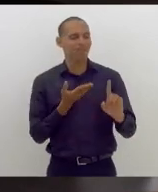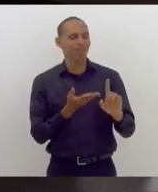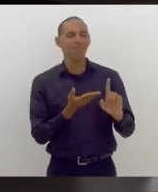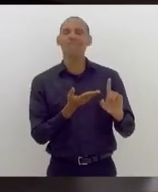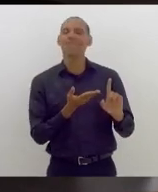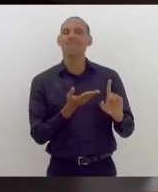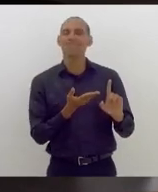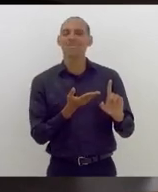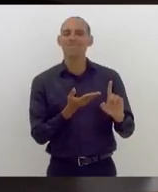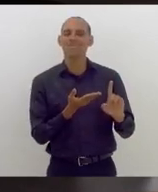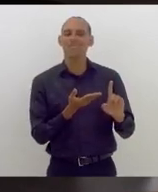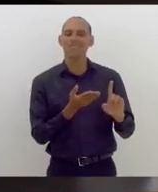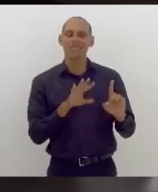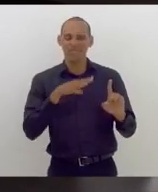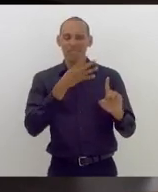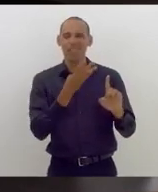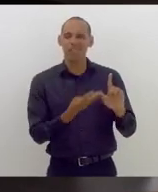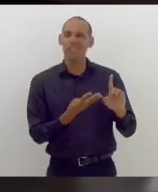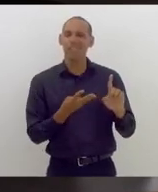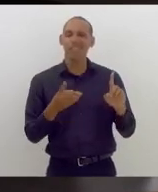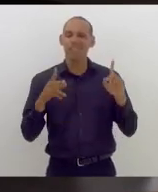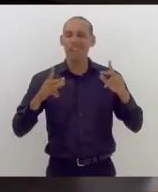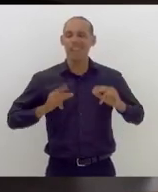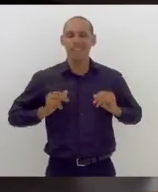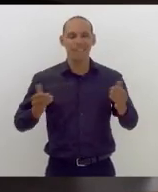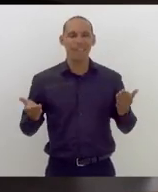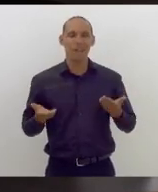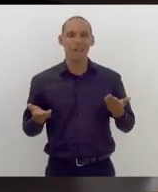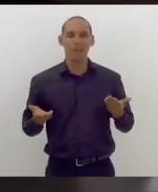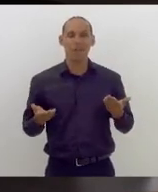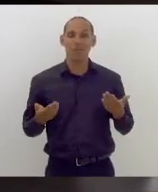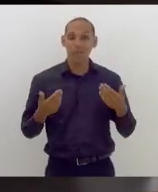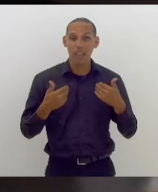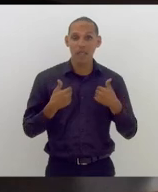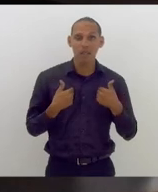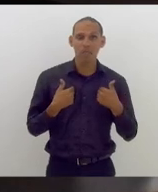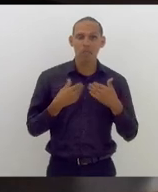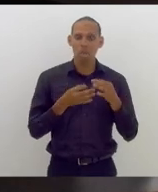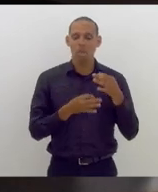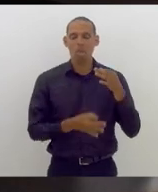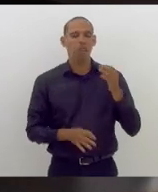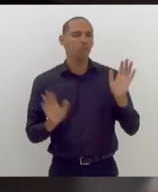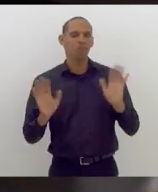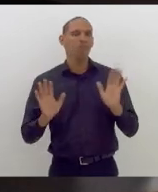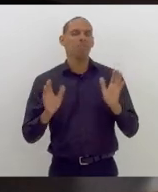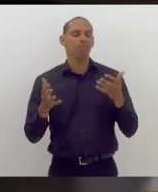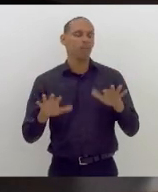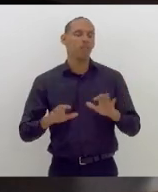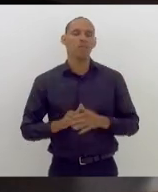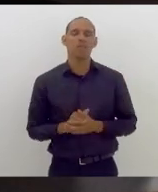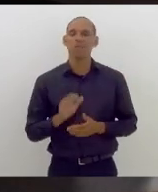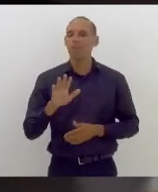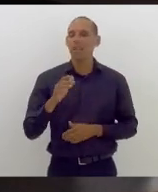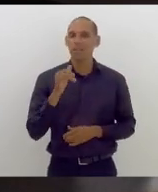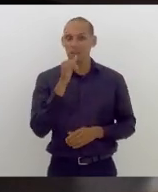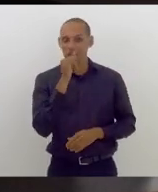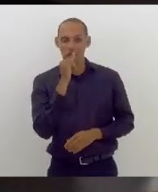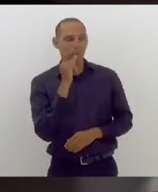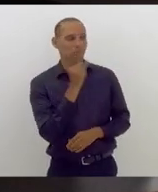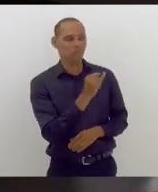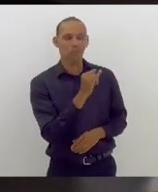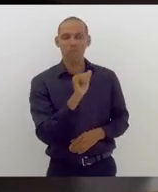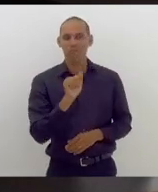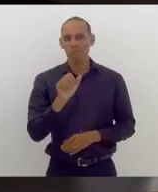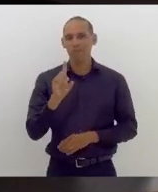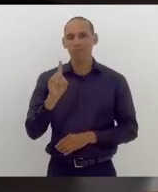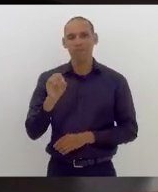ser homenageado nesse dia. E eu não quero me alongar muito, mas eu quero dizer para o Adolfo